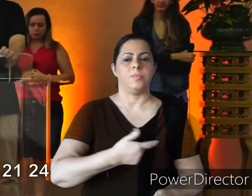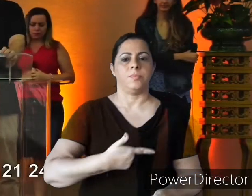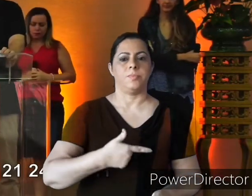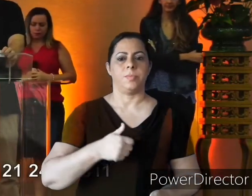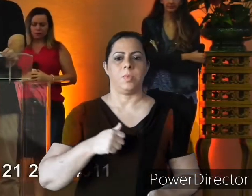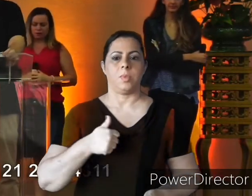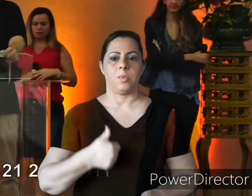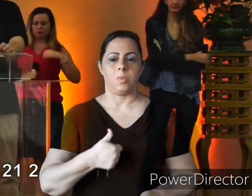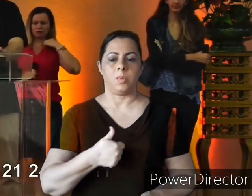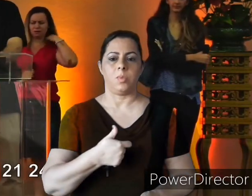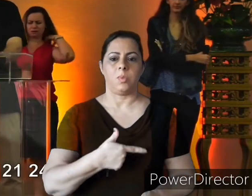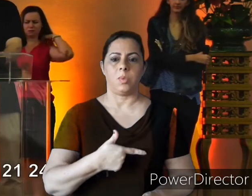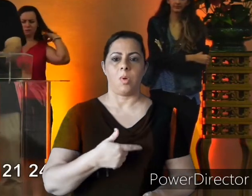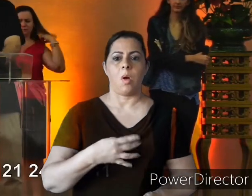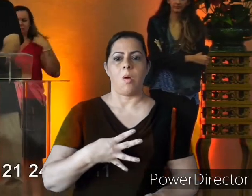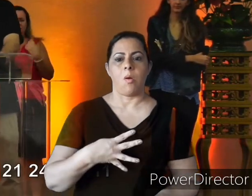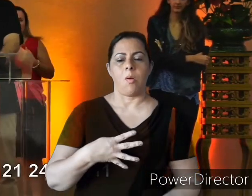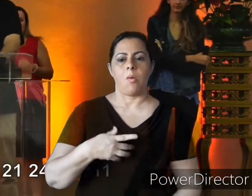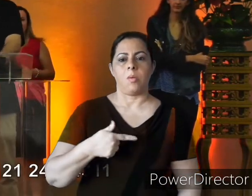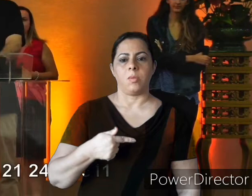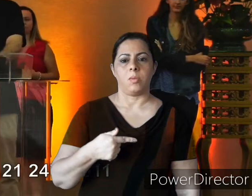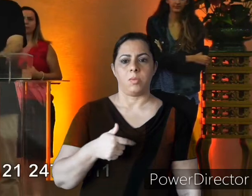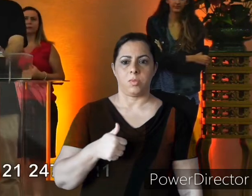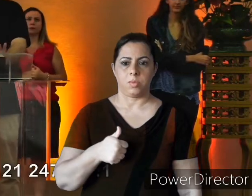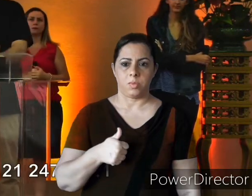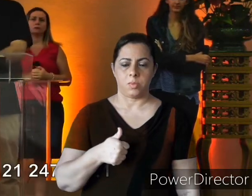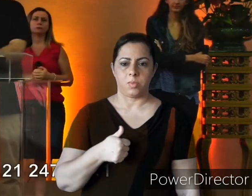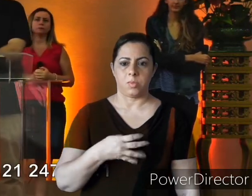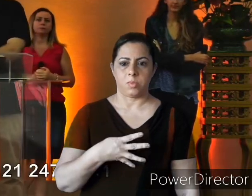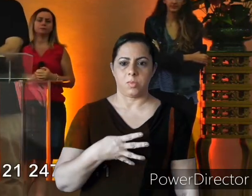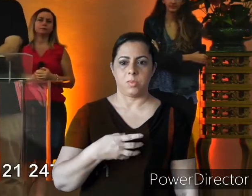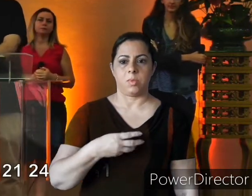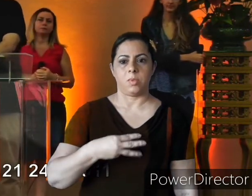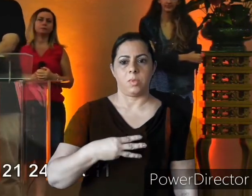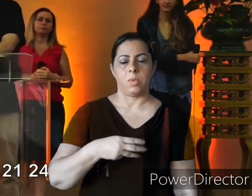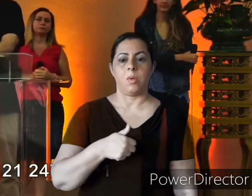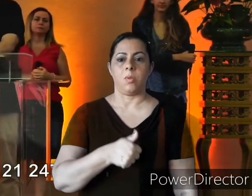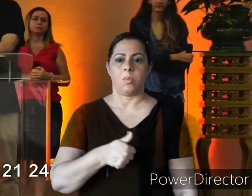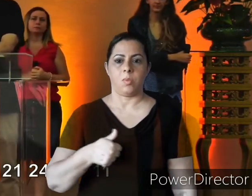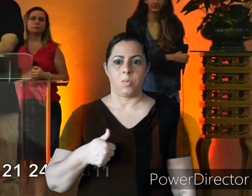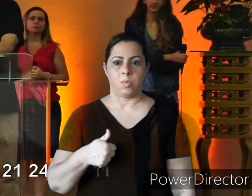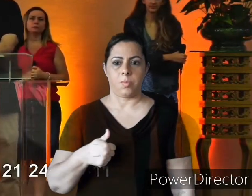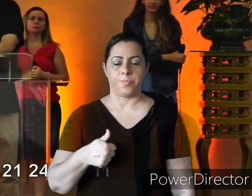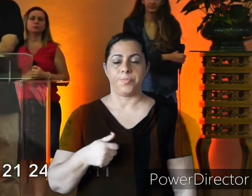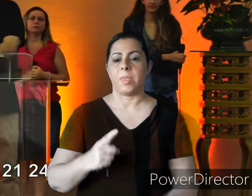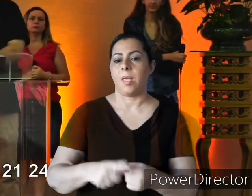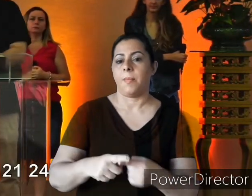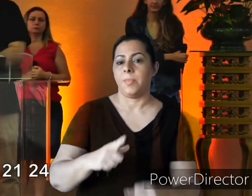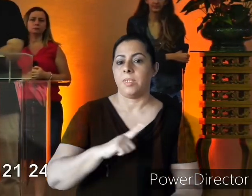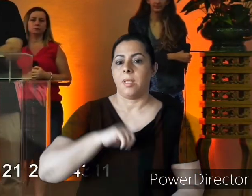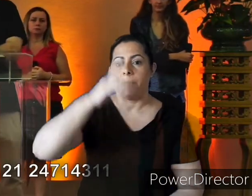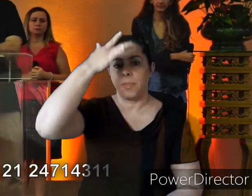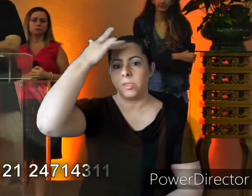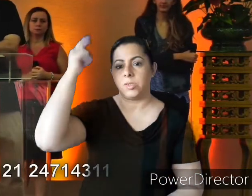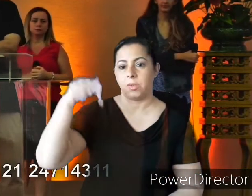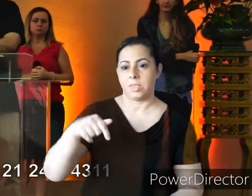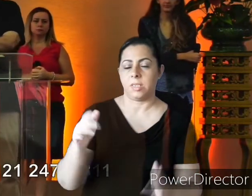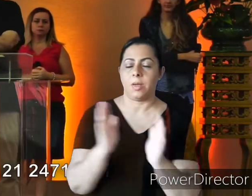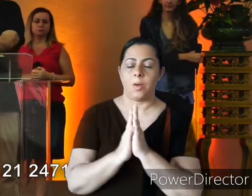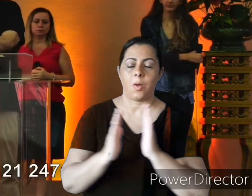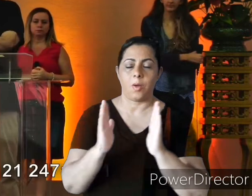continuar anunciando, divulgando. E lembrando a vocês que quanto maior o número